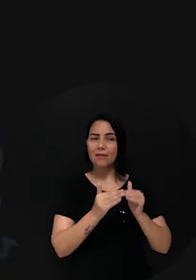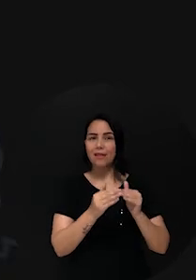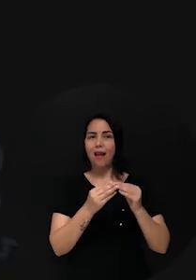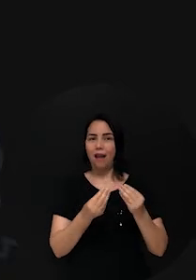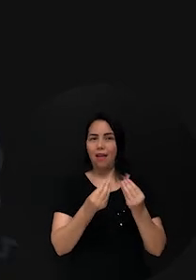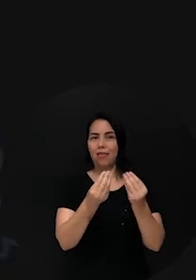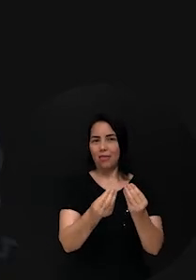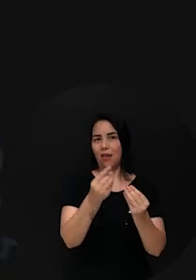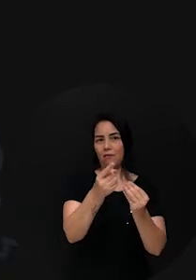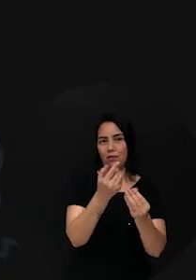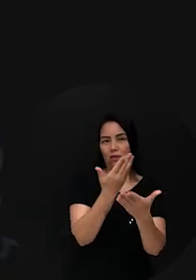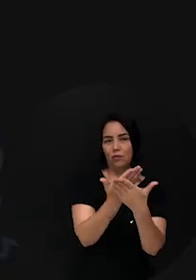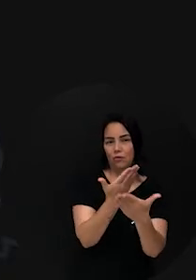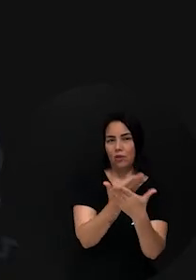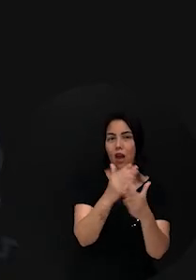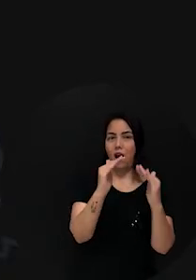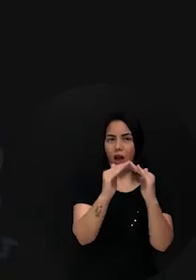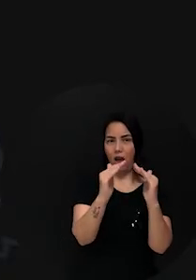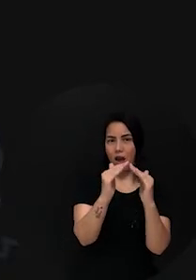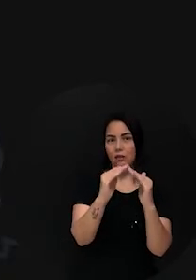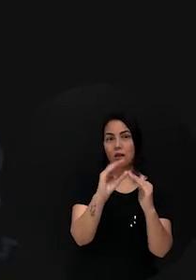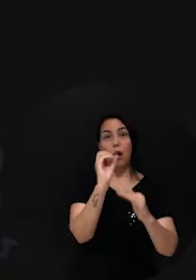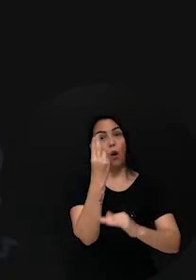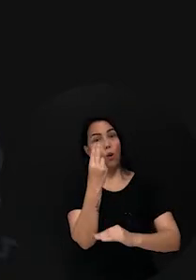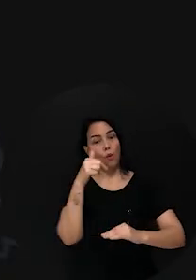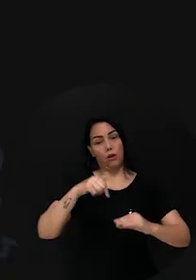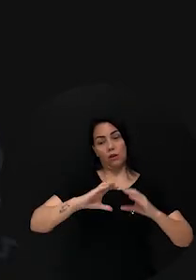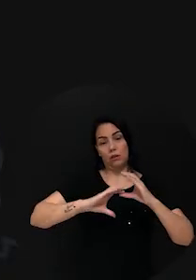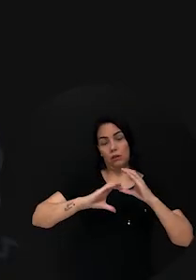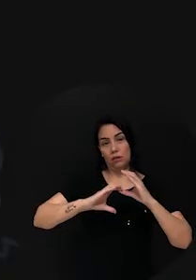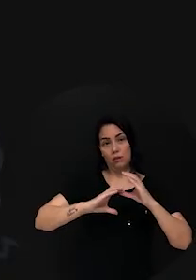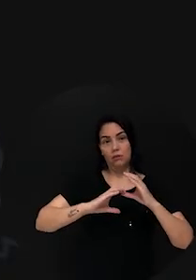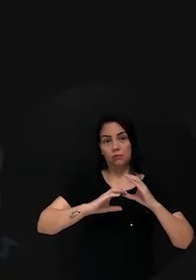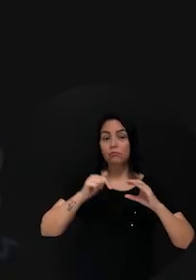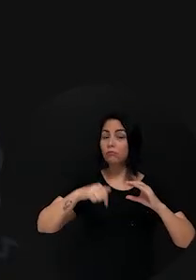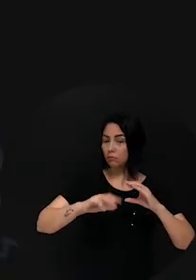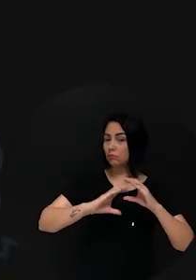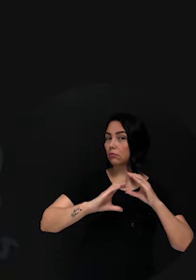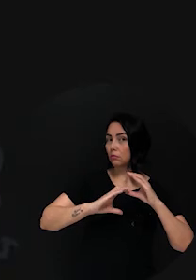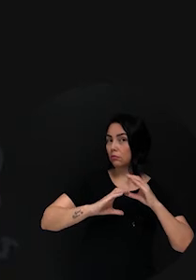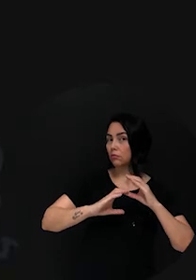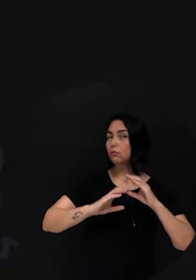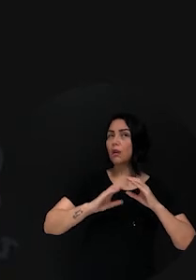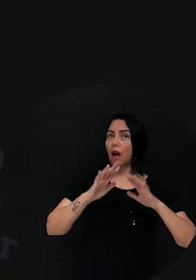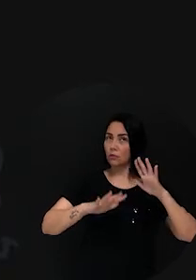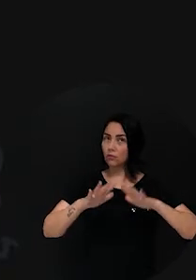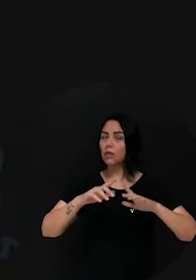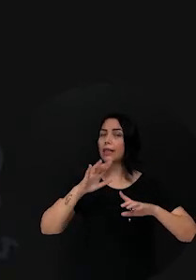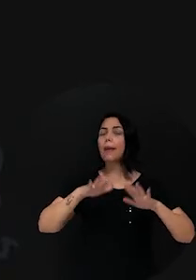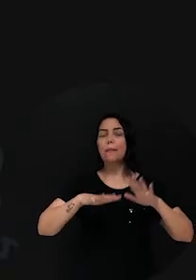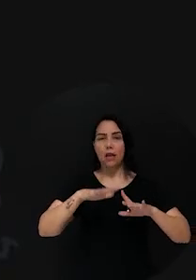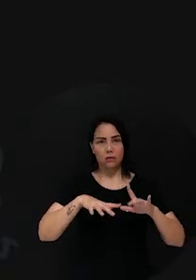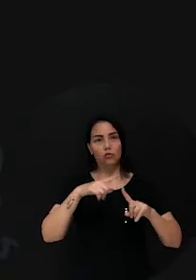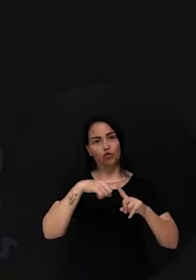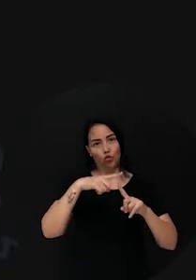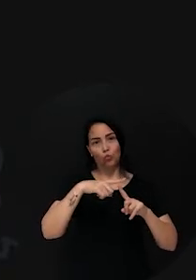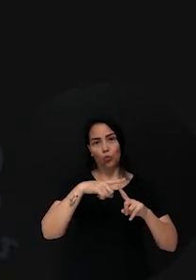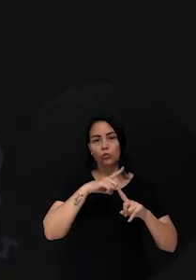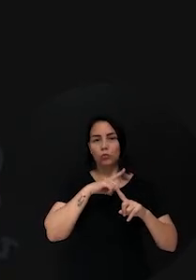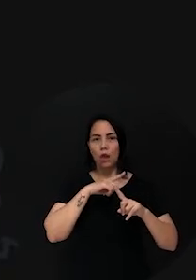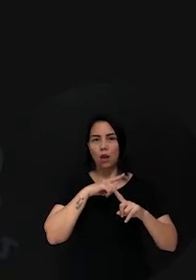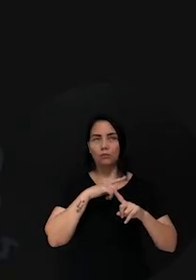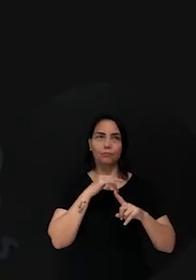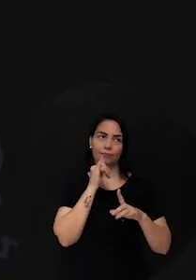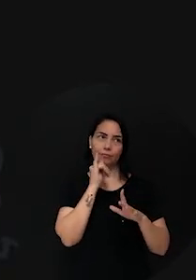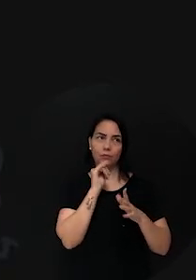estar estudando tanto em casa quanto na instituição. Então, não é necessário, por exemplo, tem instrumentos que são muito